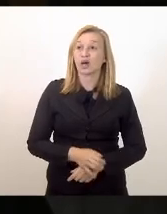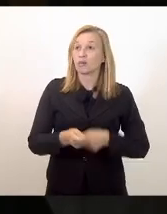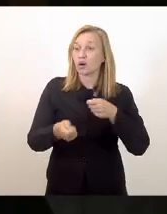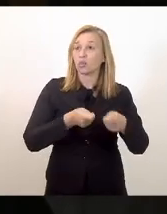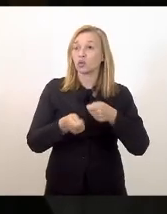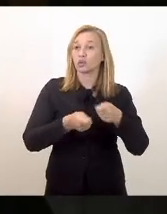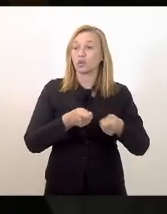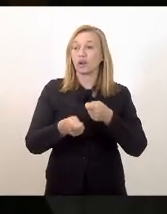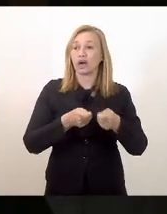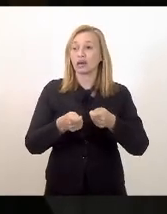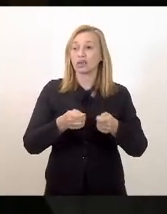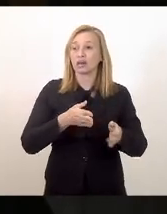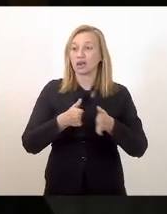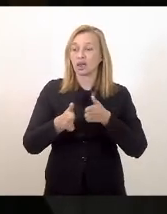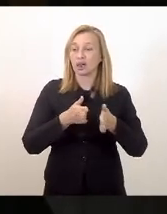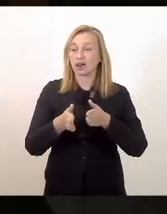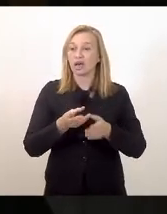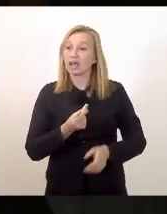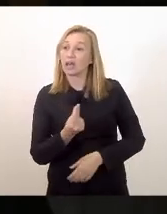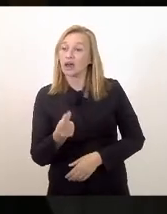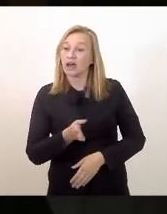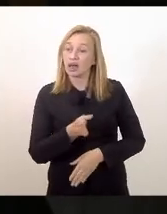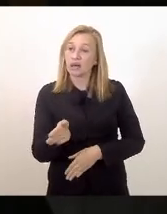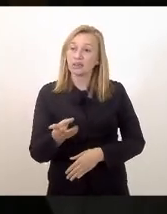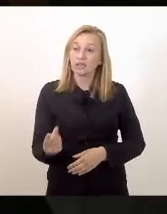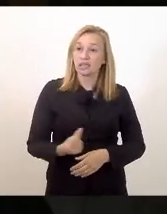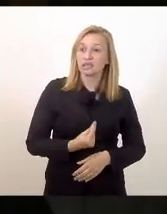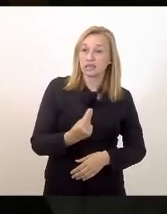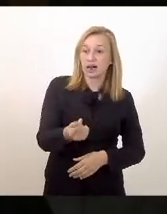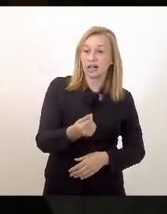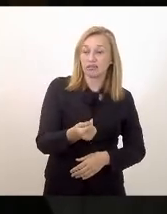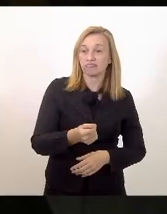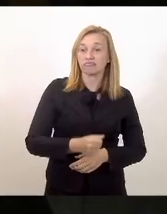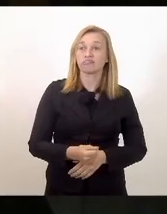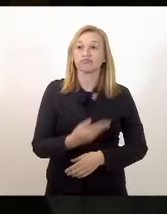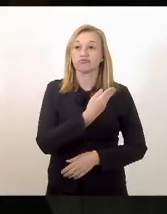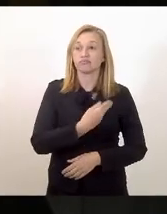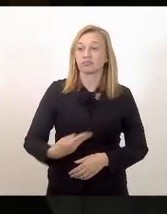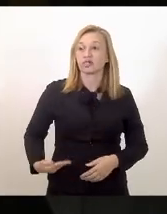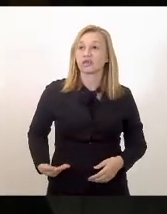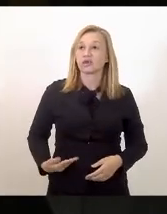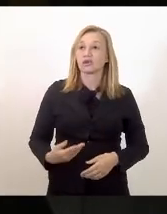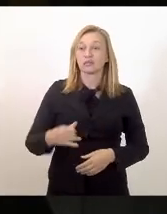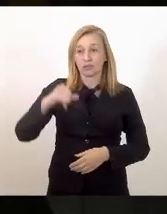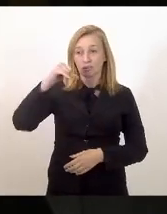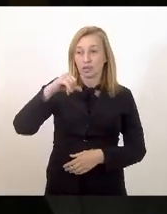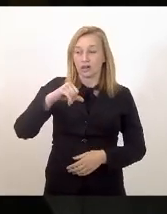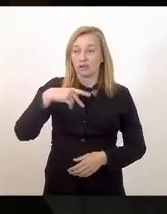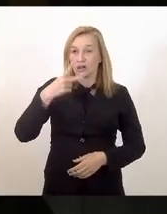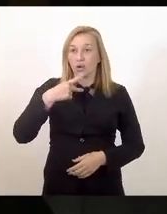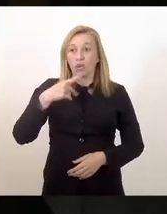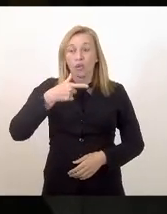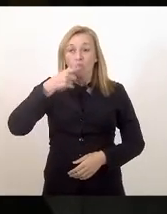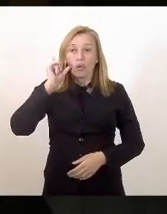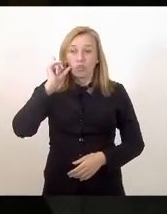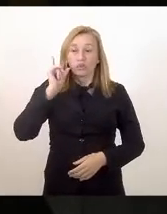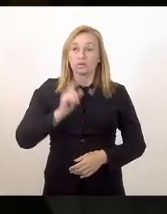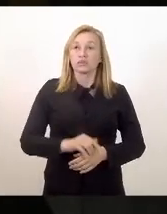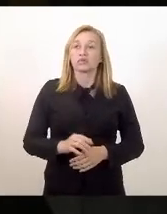o fluxo de quem entra e quem sai da escola. O governador deu uma declaração ontem de que vai